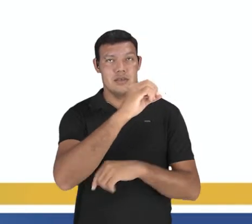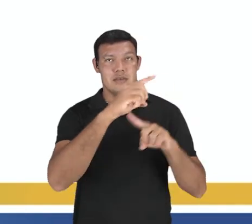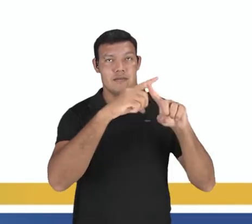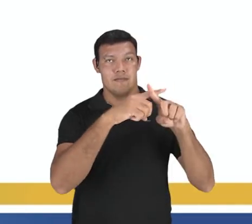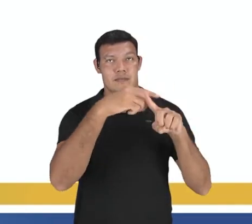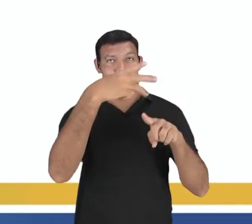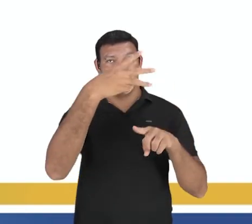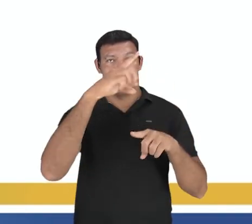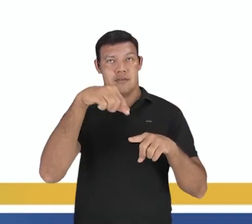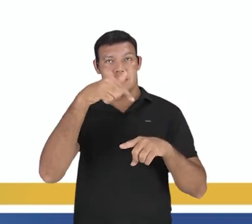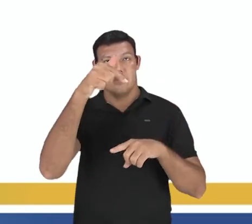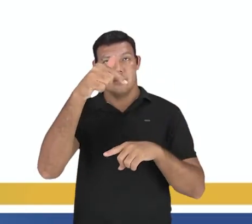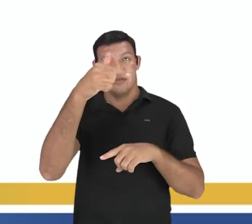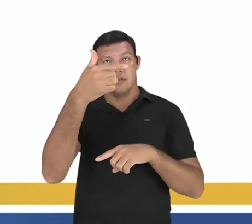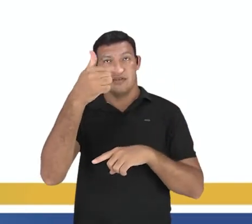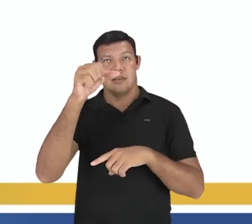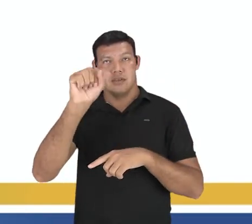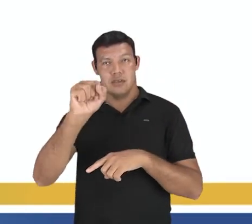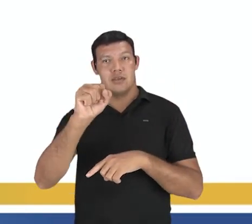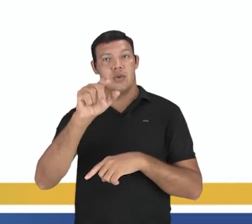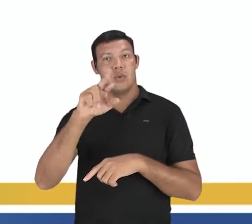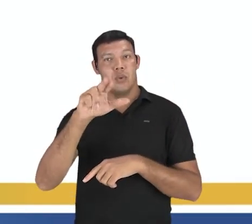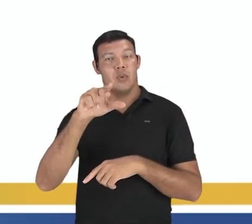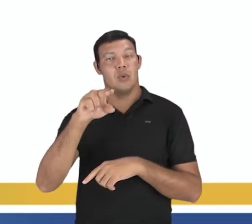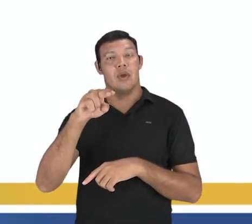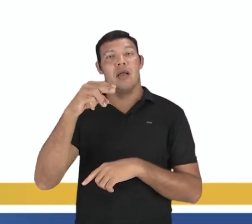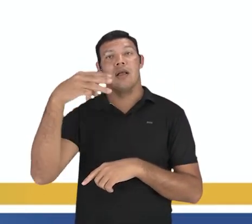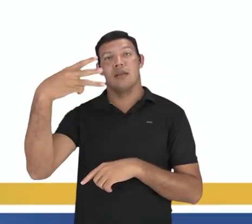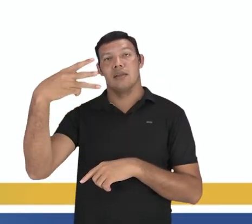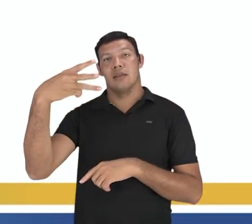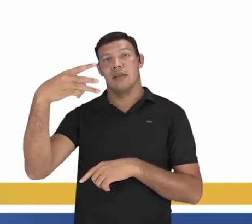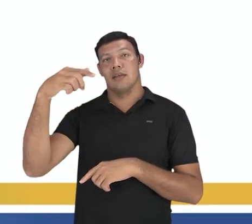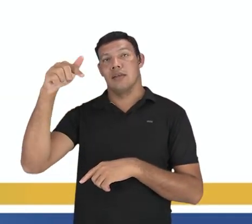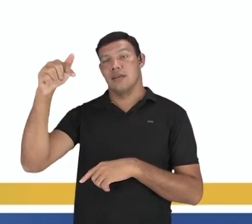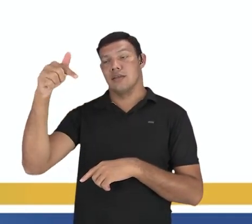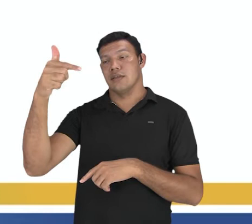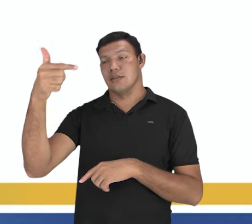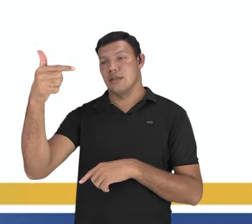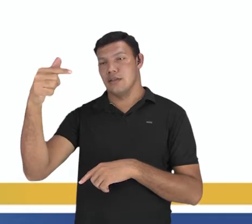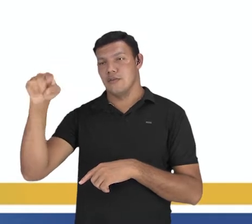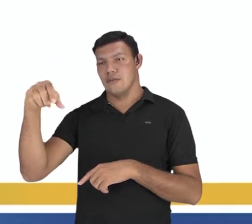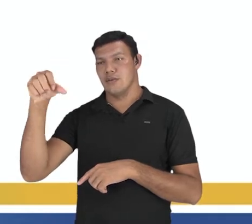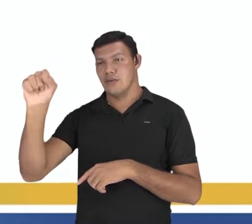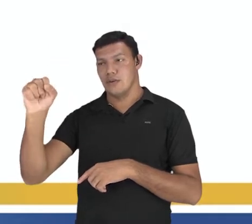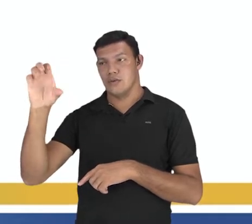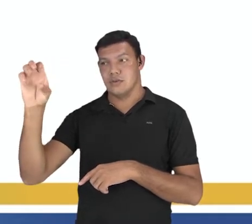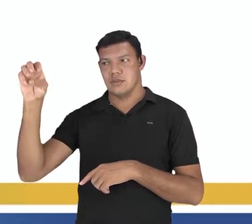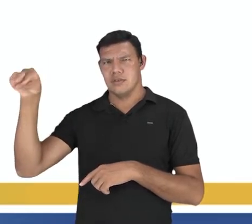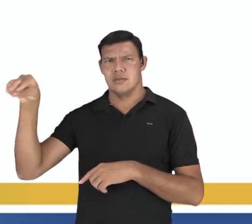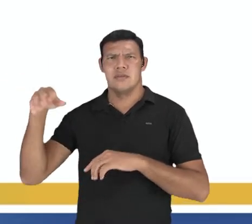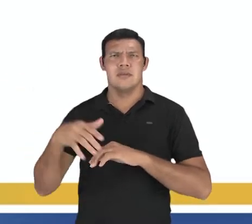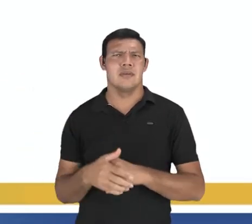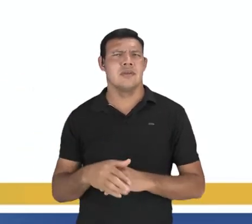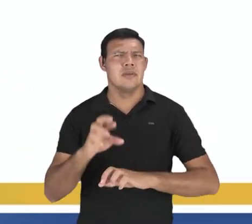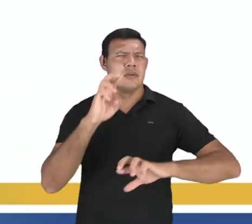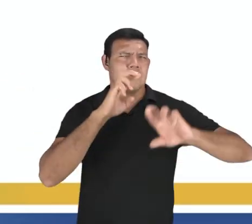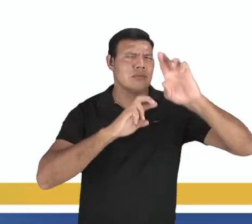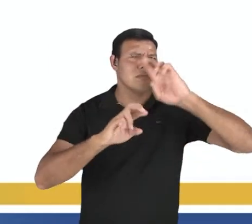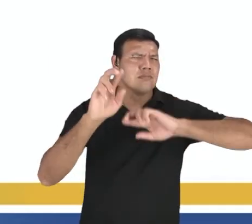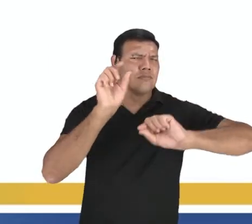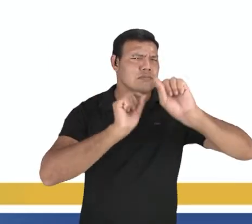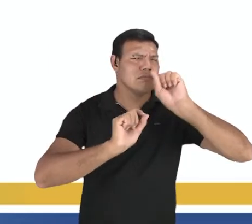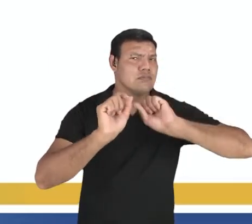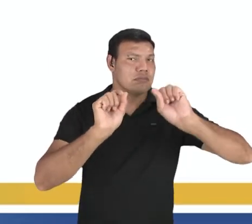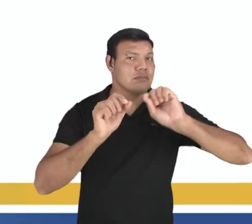3,7 128 que vai dar igual a 372, 8 Tá bom mas que que nós podemos observar